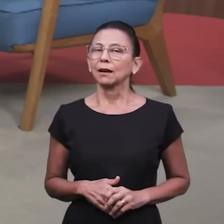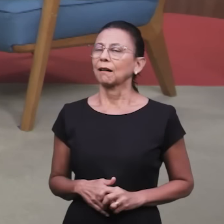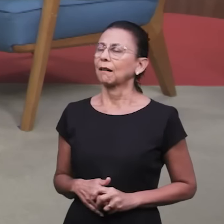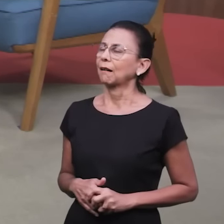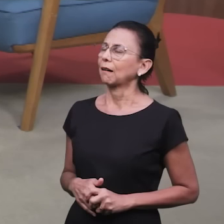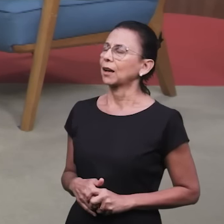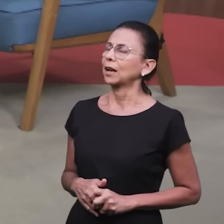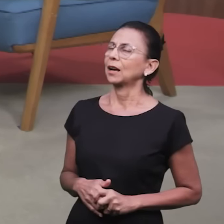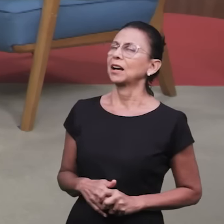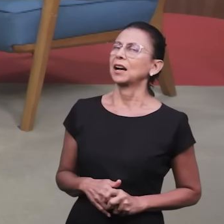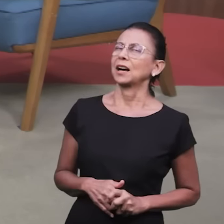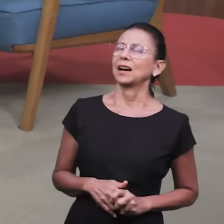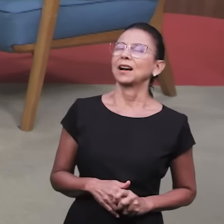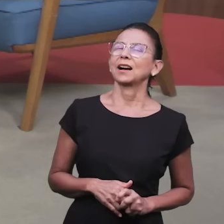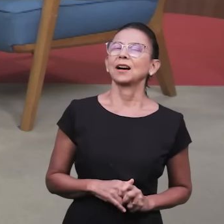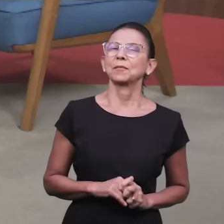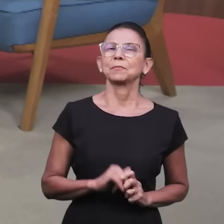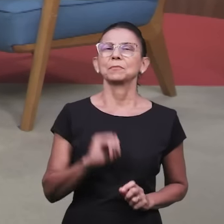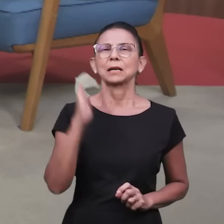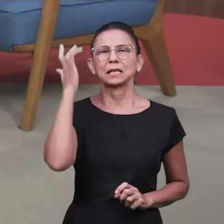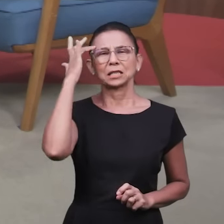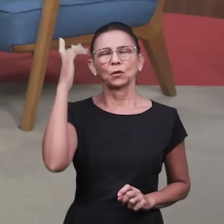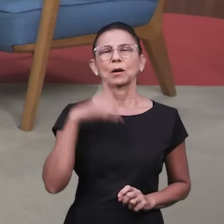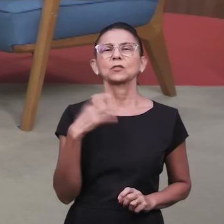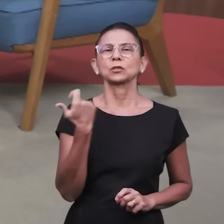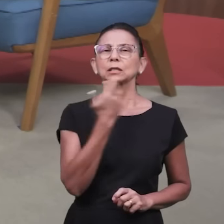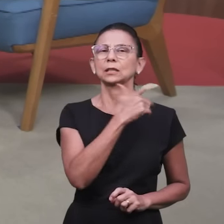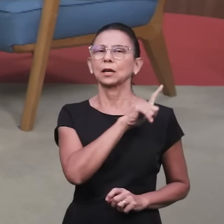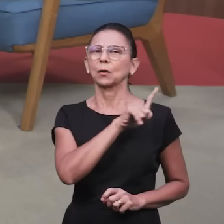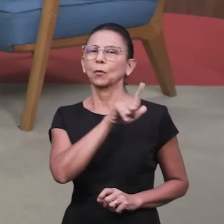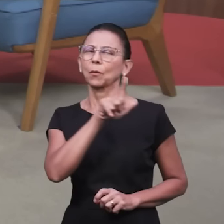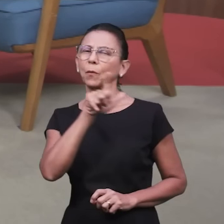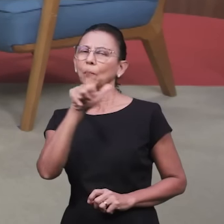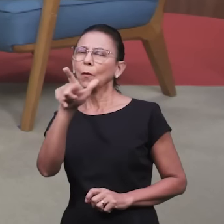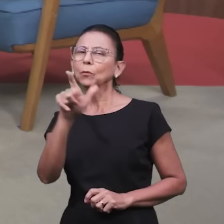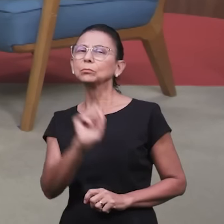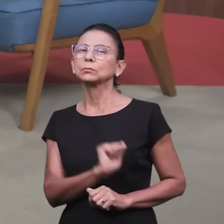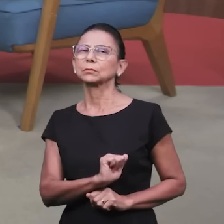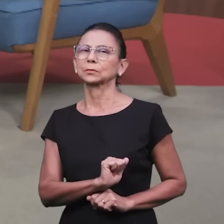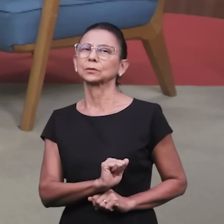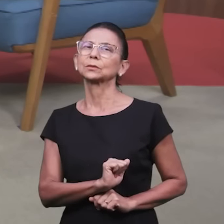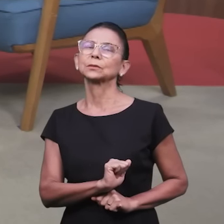seriam muito mais poderosos, falando até de líderes,